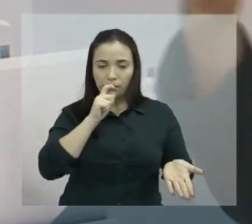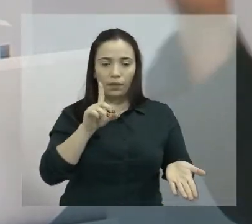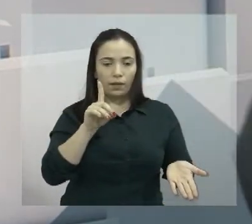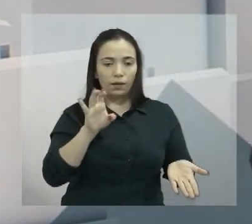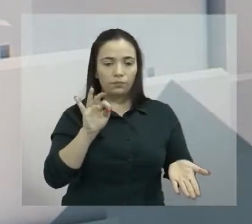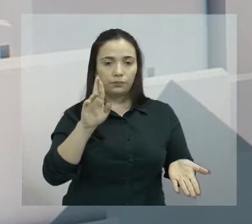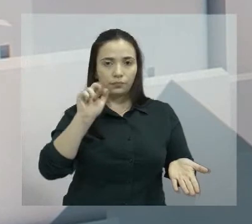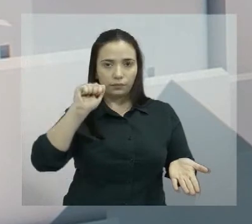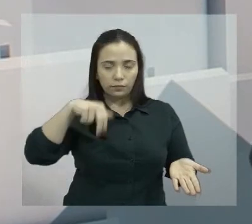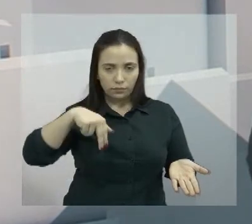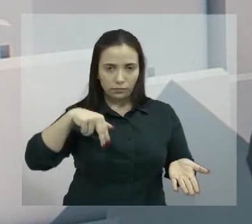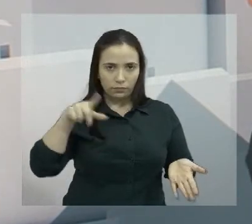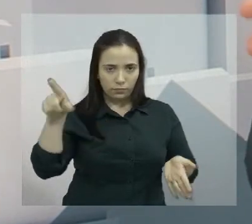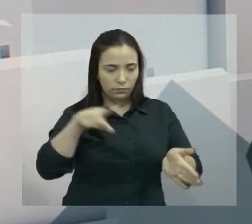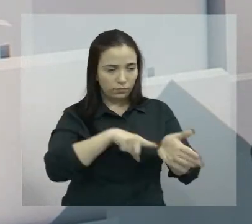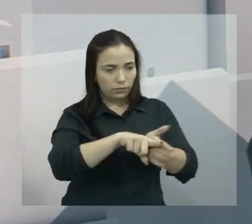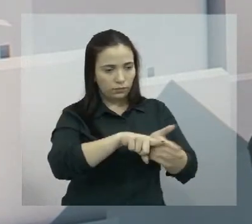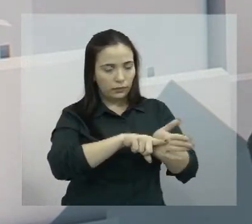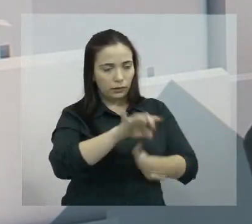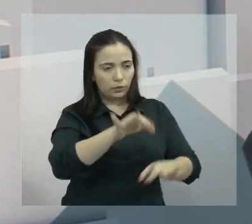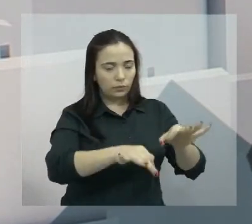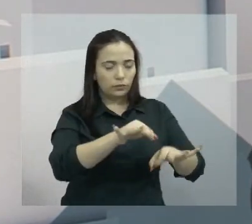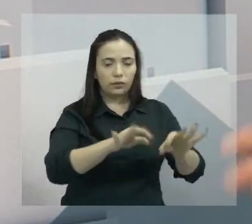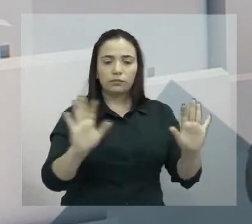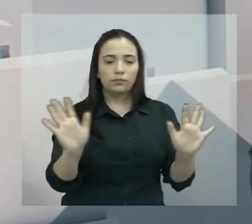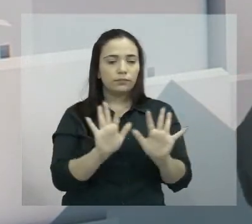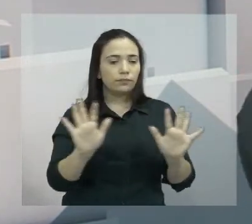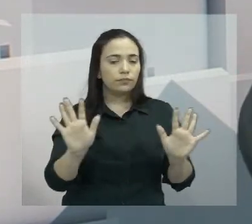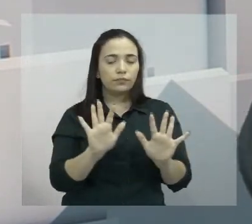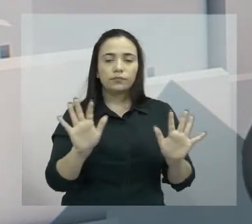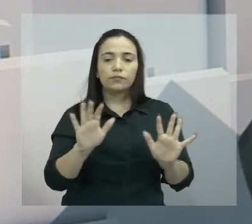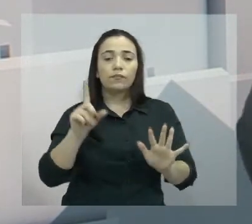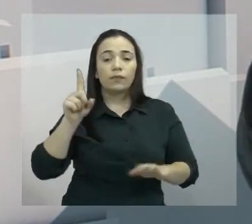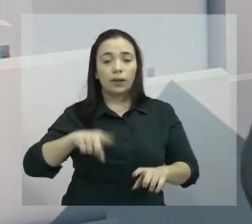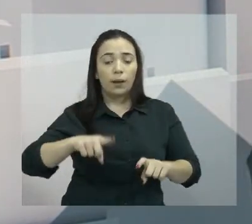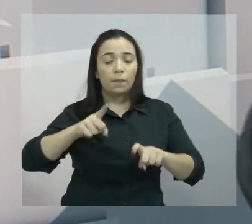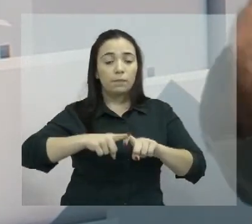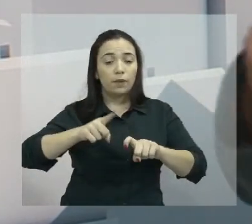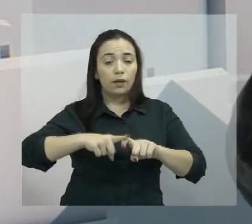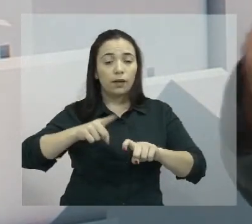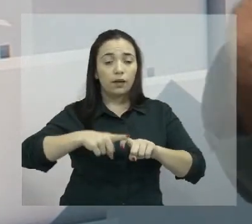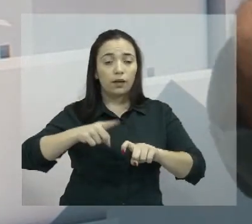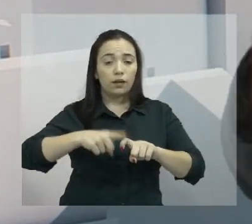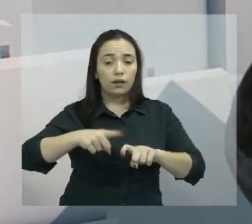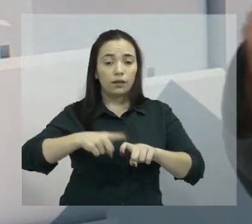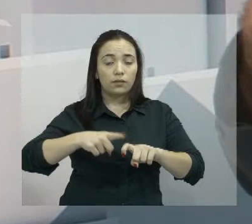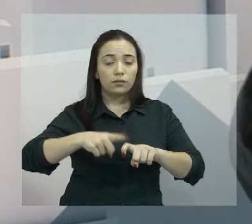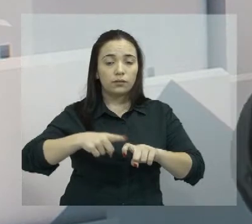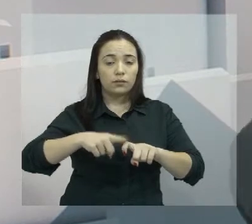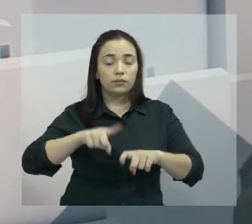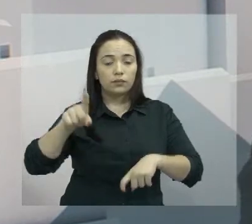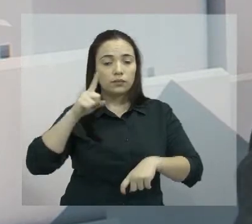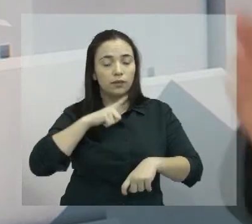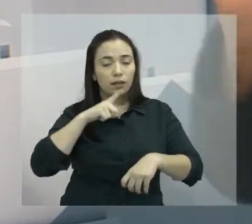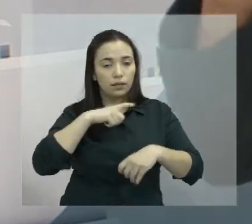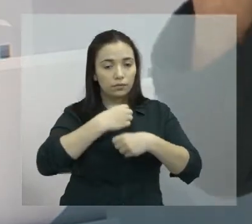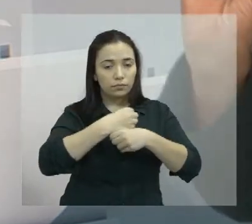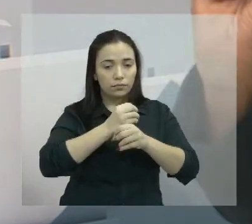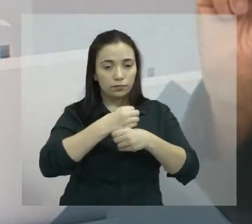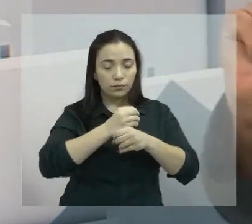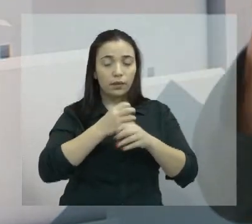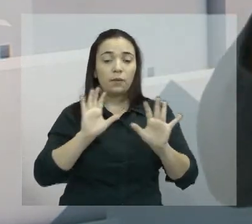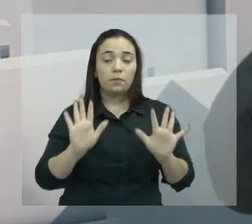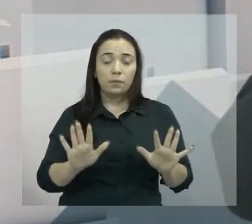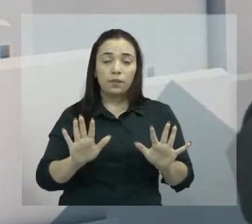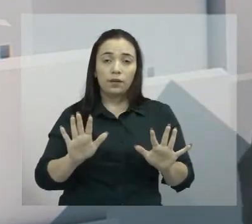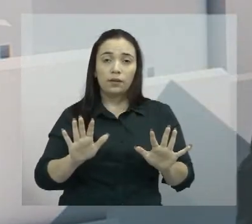né, fazer essa apuração, e sim, né, a medicina, né, os médicos, é que tem condições de... Agora, é